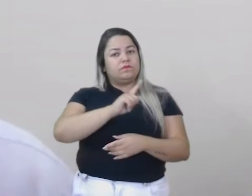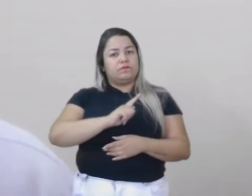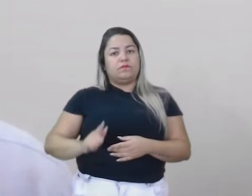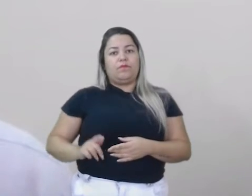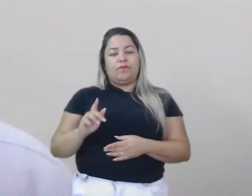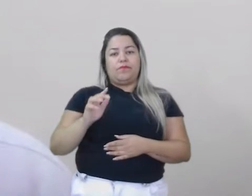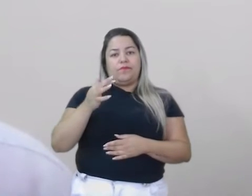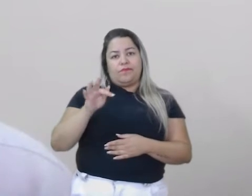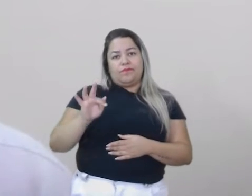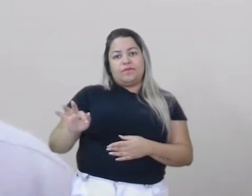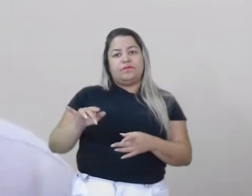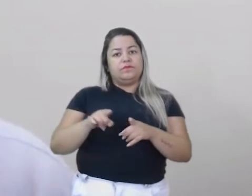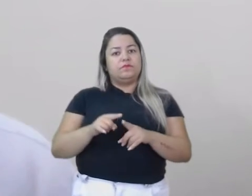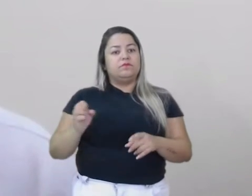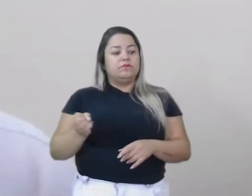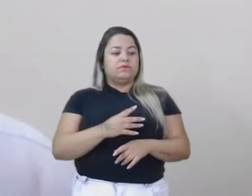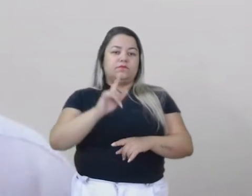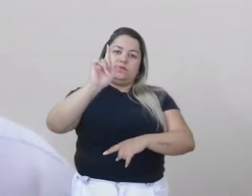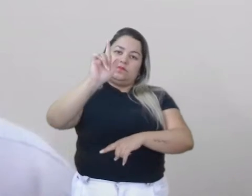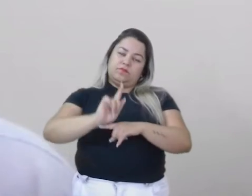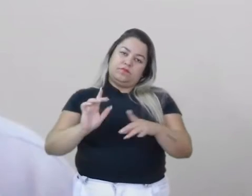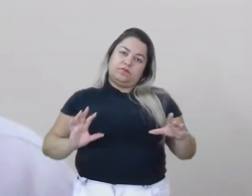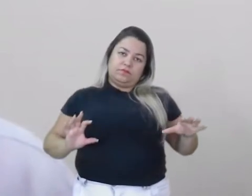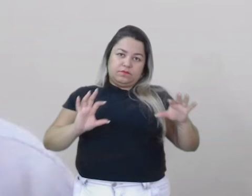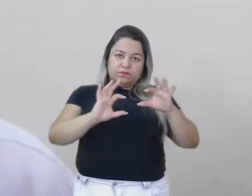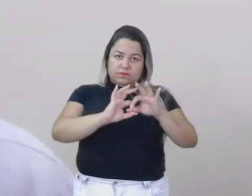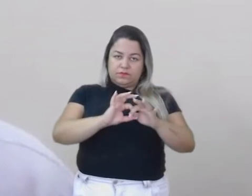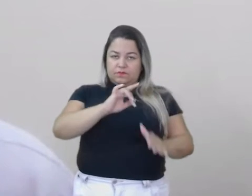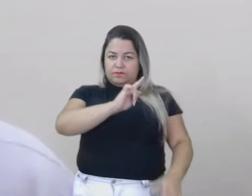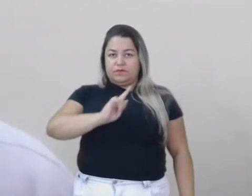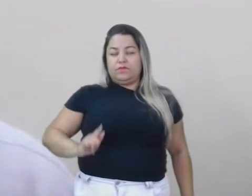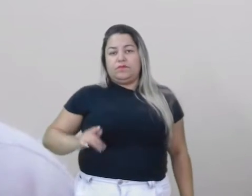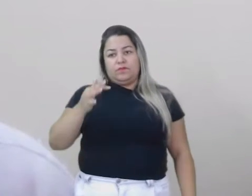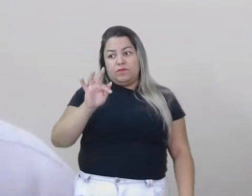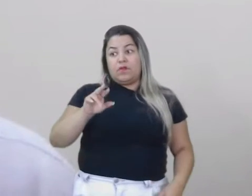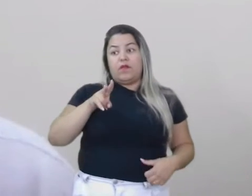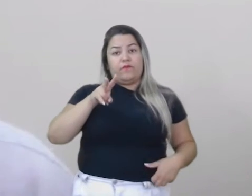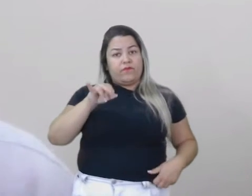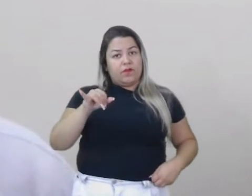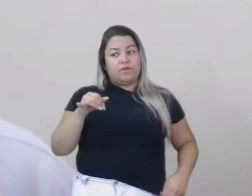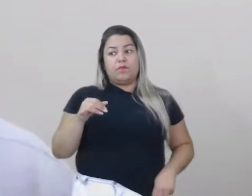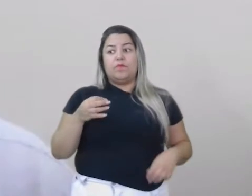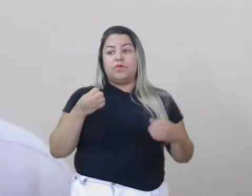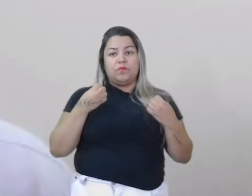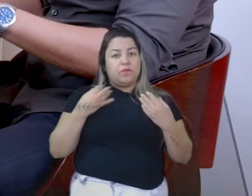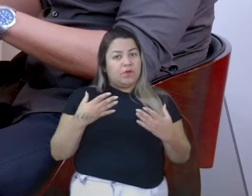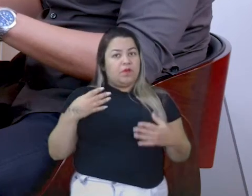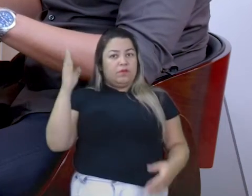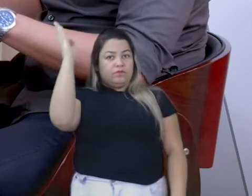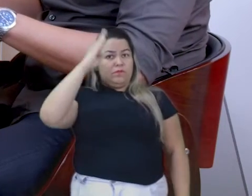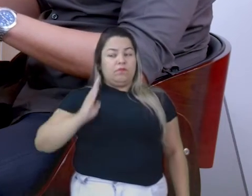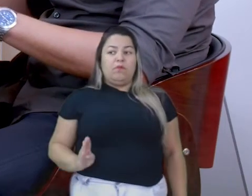governo federal com Chapecó e uma nova gestão sintonizada com o governo federal vai ser muito